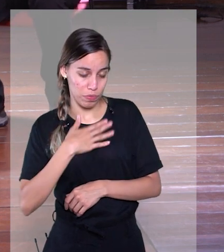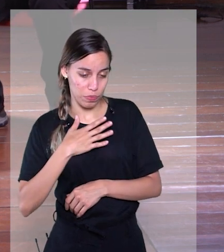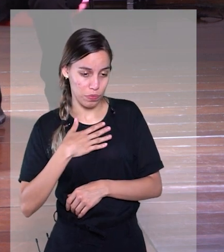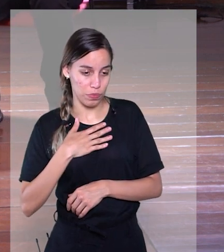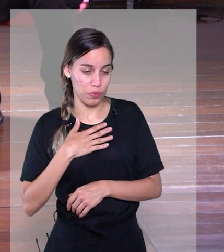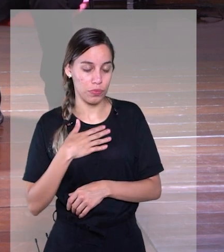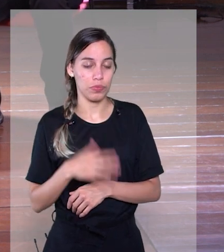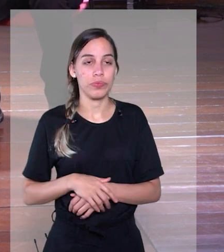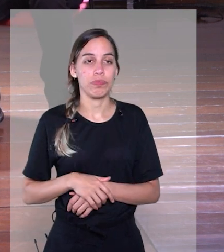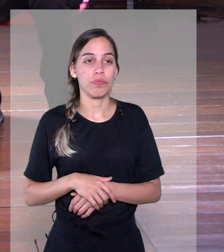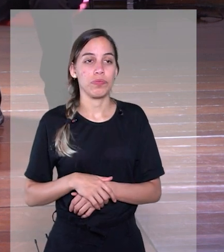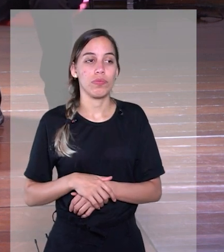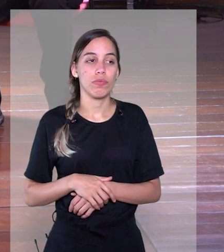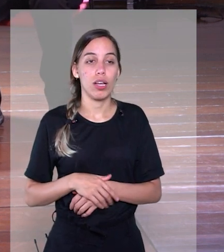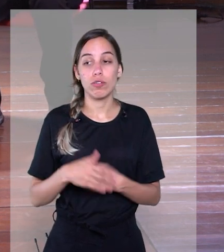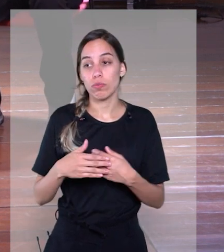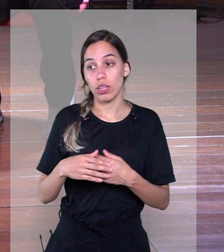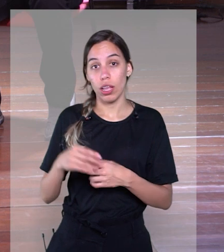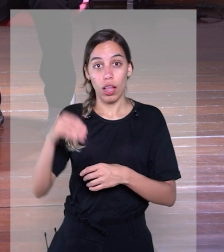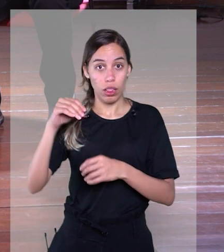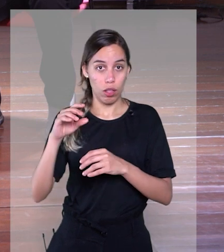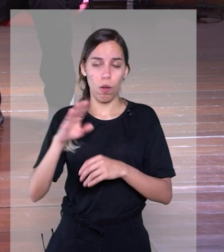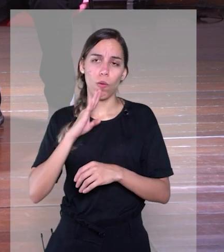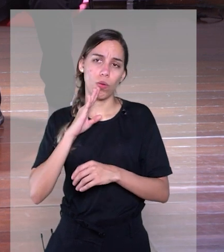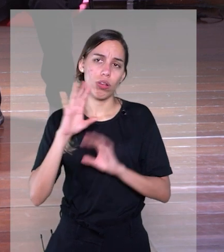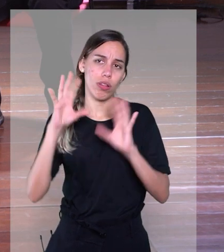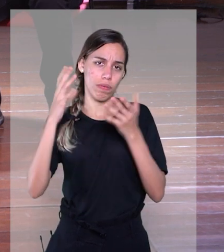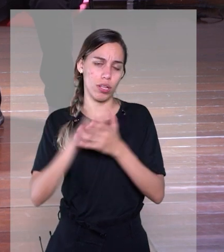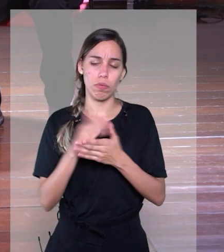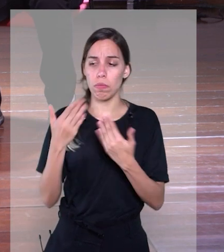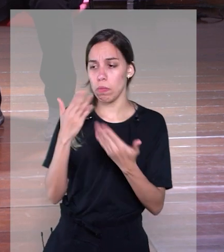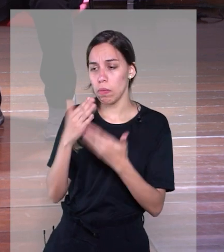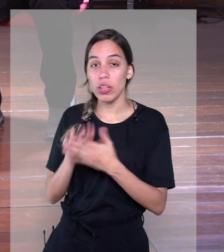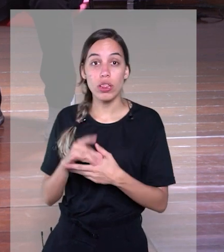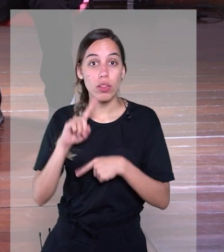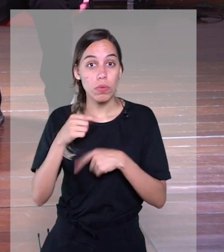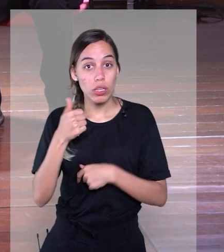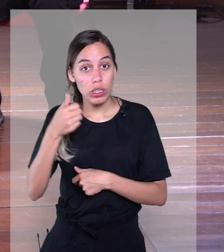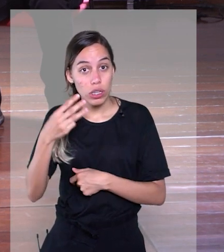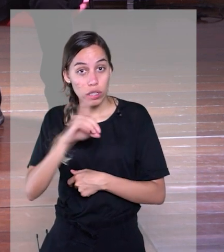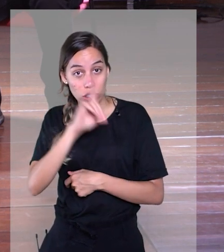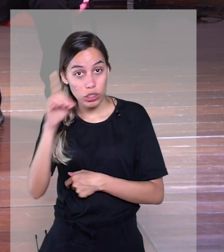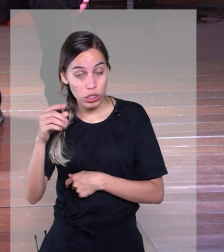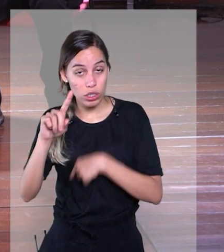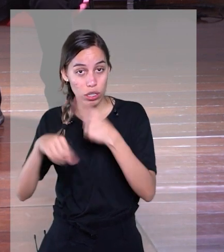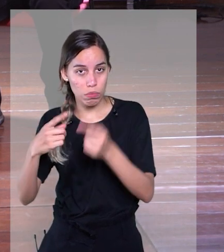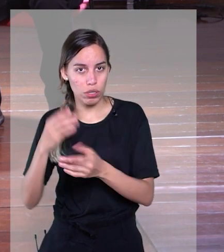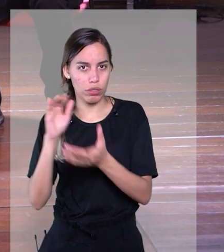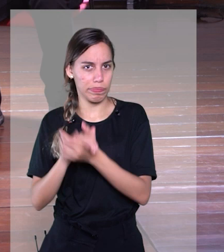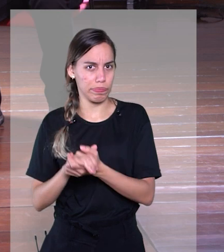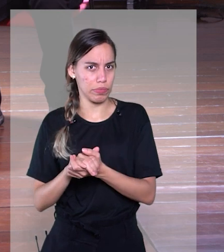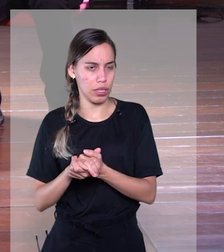colega da mamãe na escola. E eles se conheceram lá e 13 dias depois casaram. Ele nasceu na província de